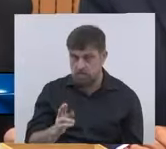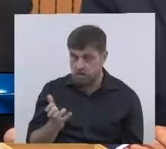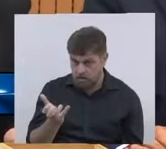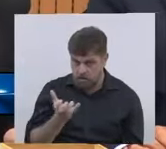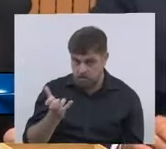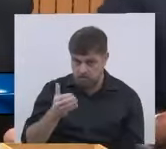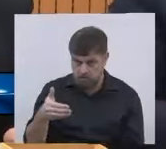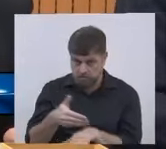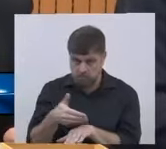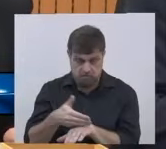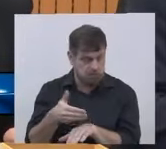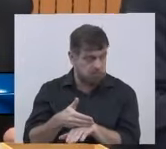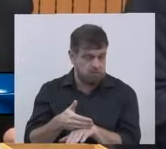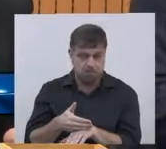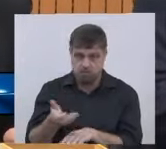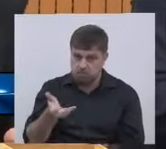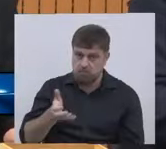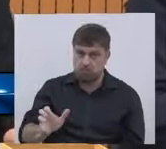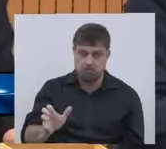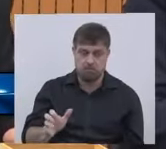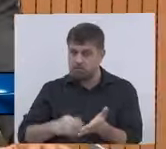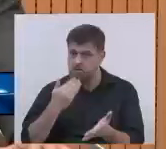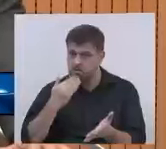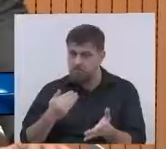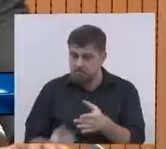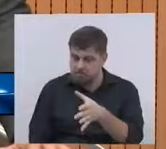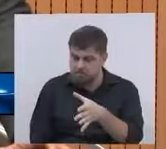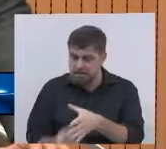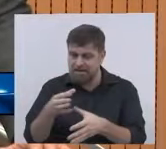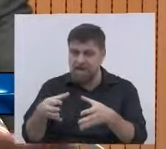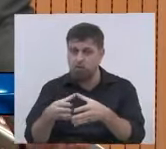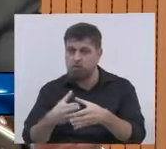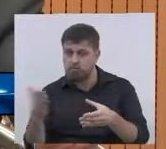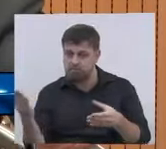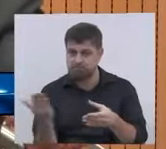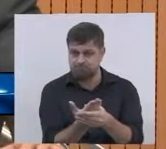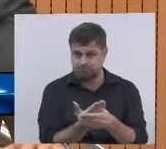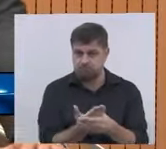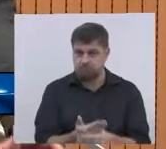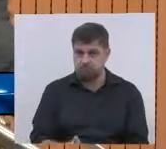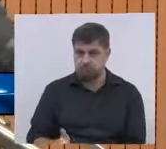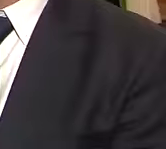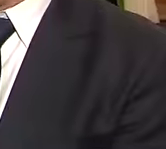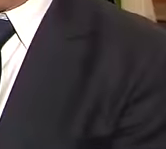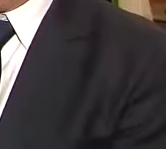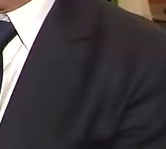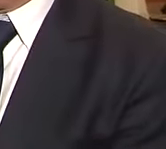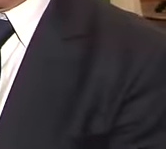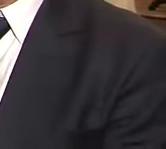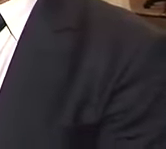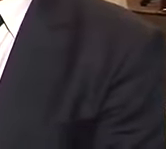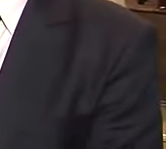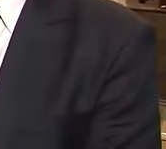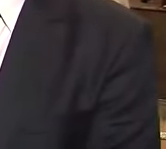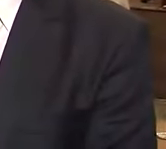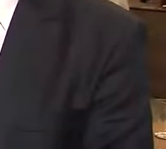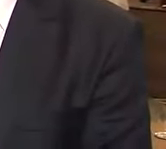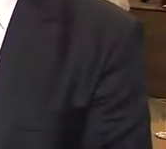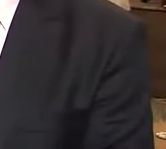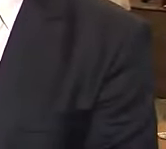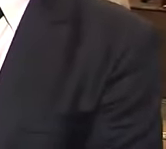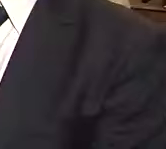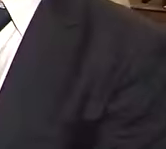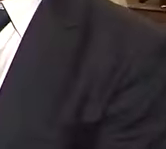manifeste o interesse ou não de participar. Sorteado os vereadores Luiz Cirilo, Gilberto Vermelho, ambos